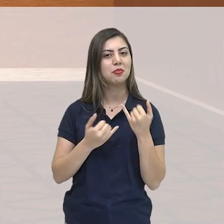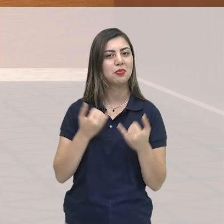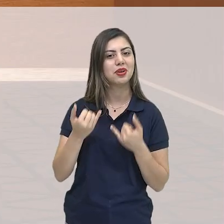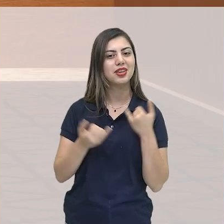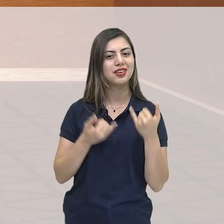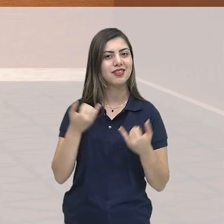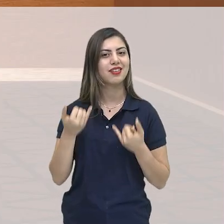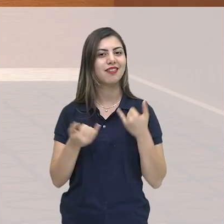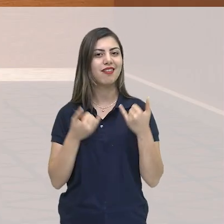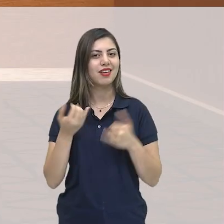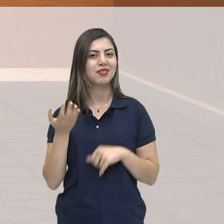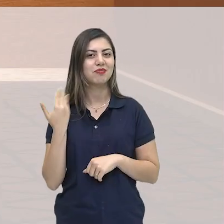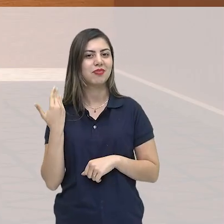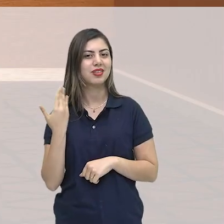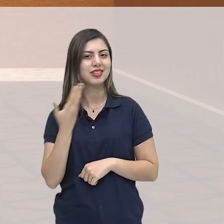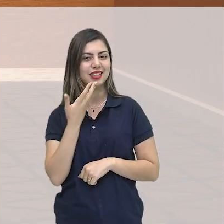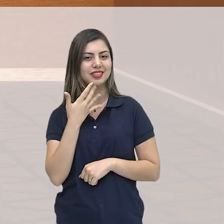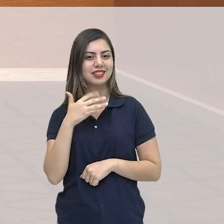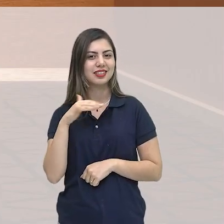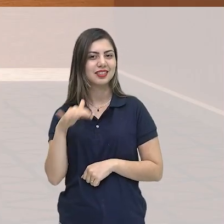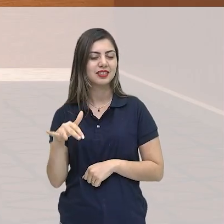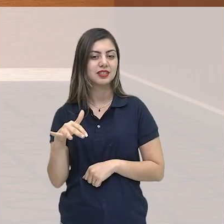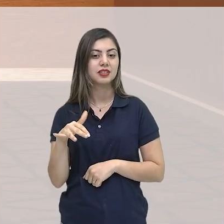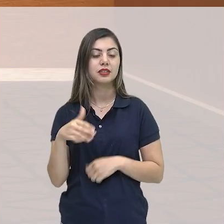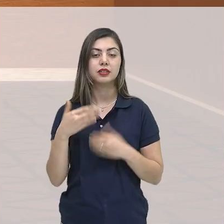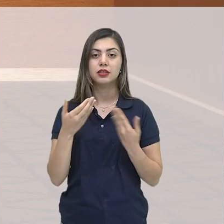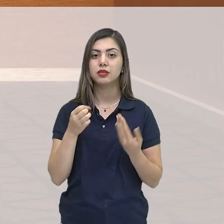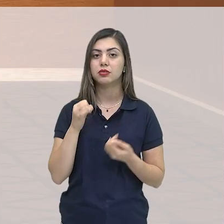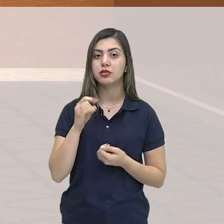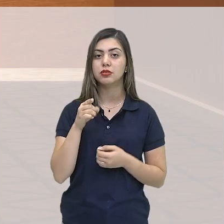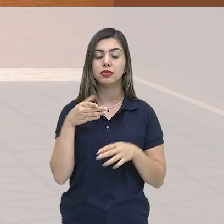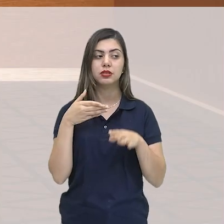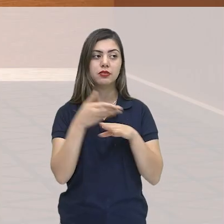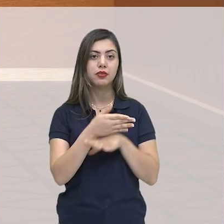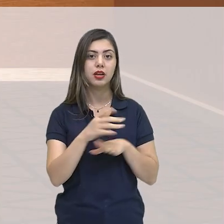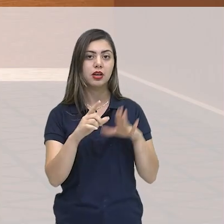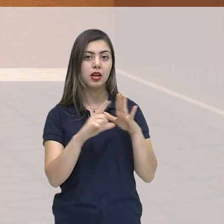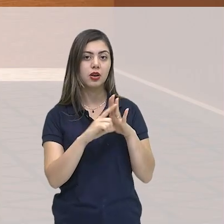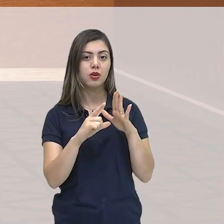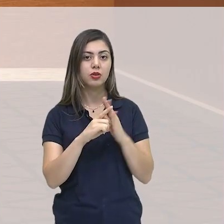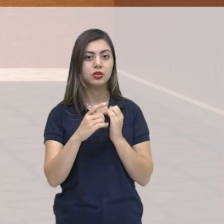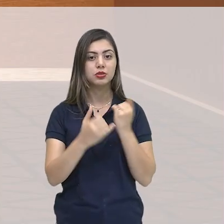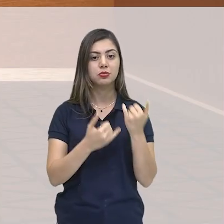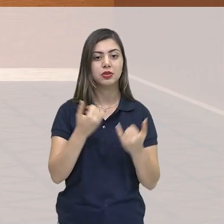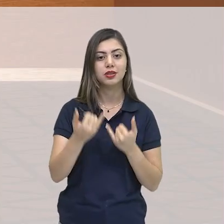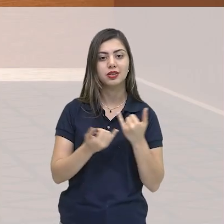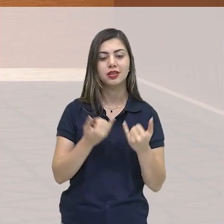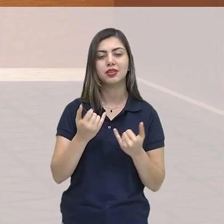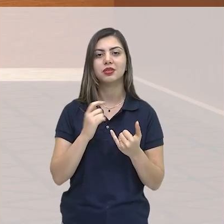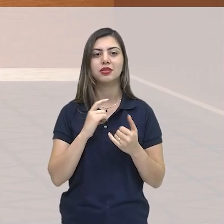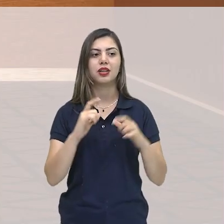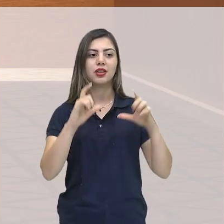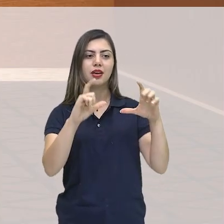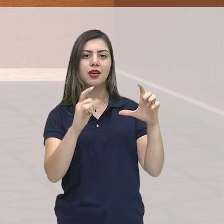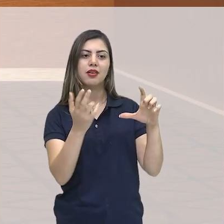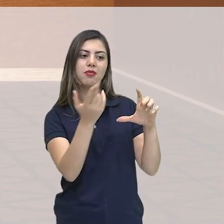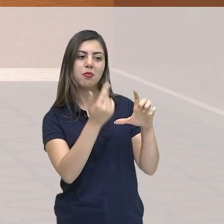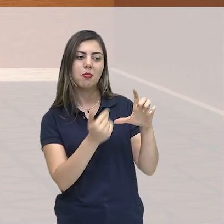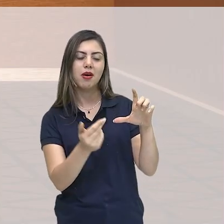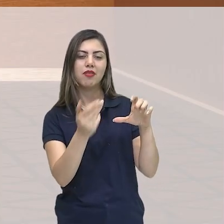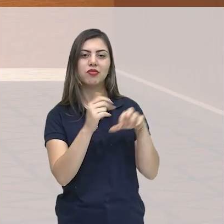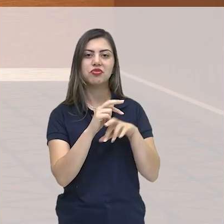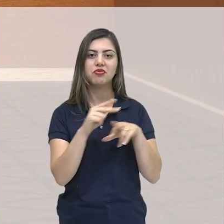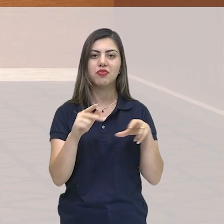nossa infância. Inclusive, se você vai numa loja de brinquedos, tem lá de vários personagens, né, para